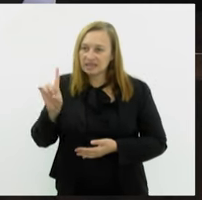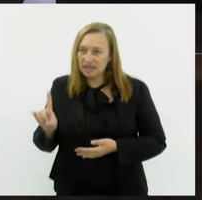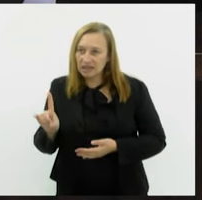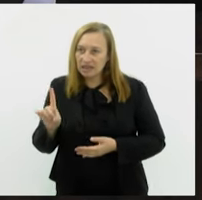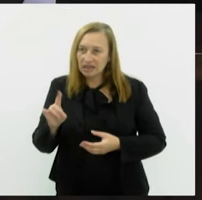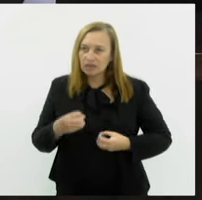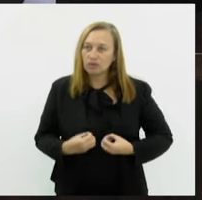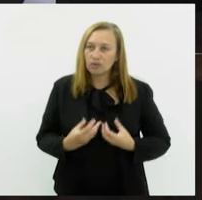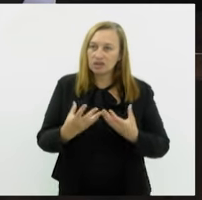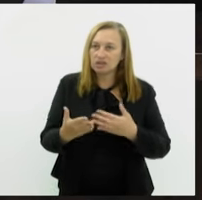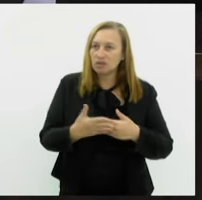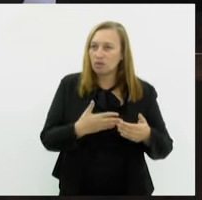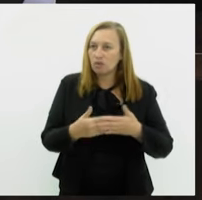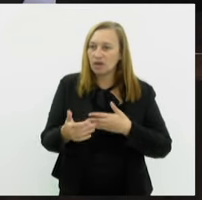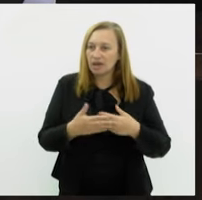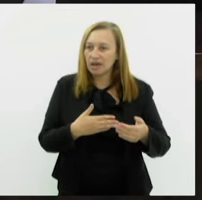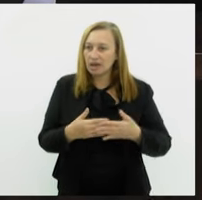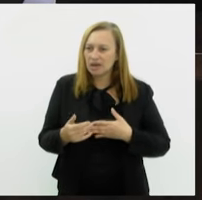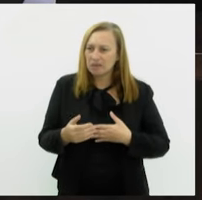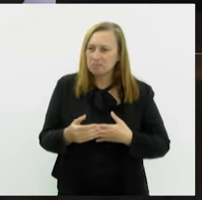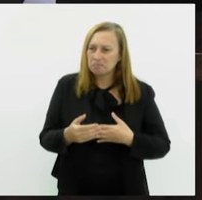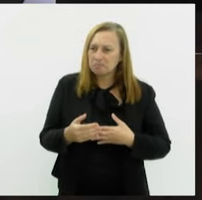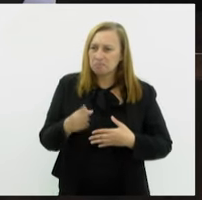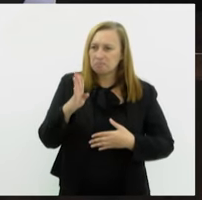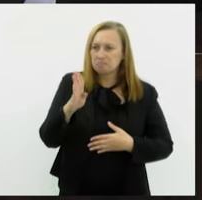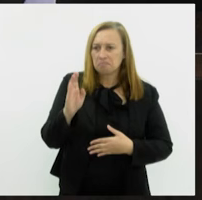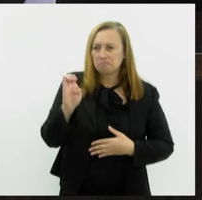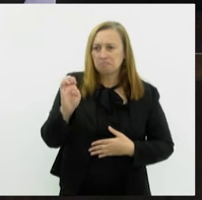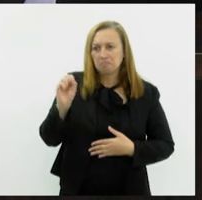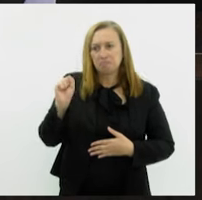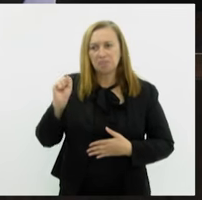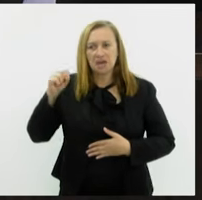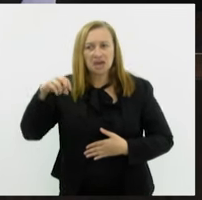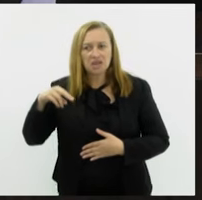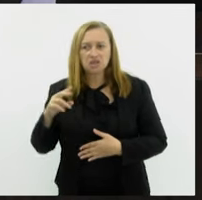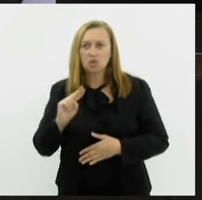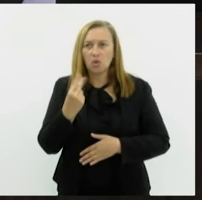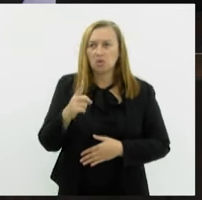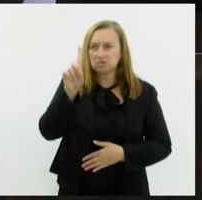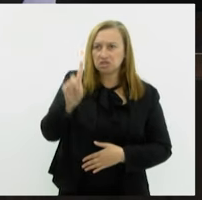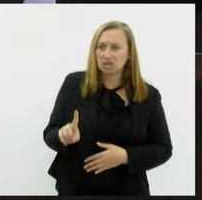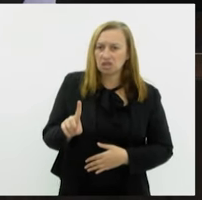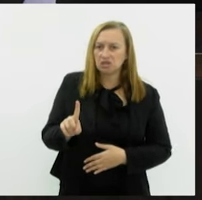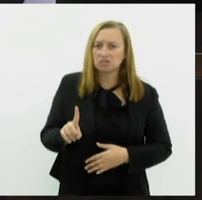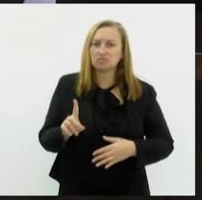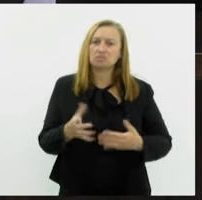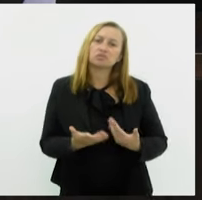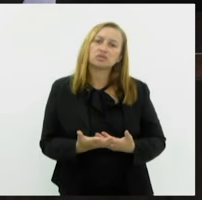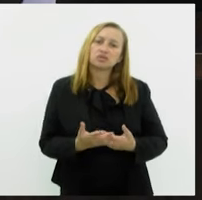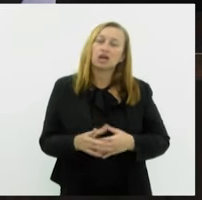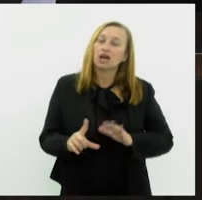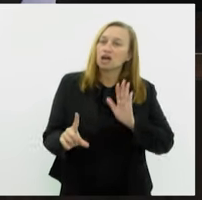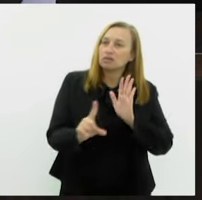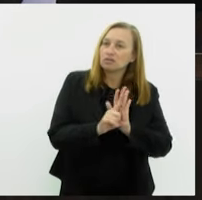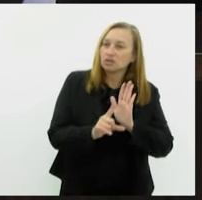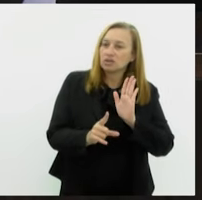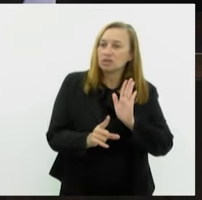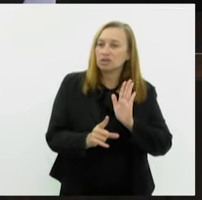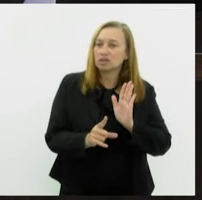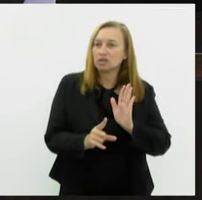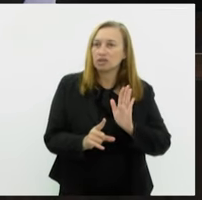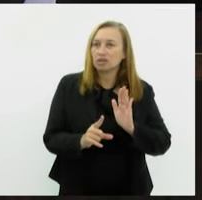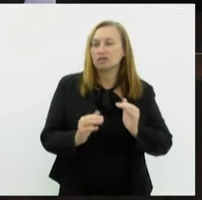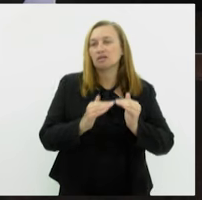de quaisquer bens ou direitos. Parecer da Comissão de Indicações Legislativas favorável, relator deputado Felipe